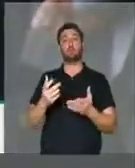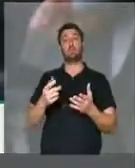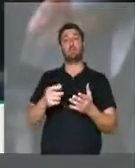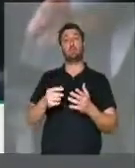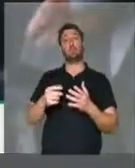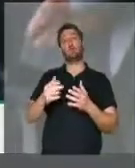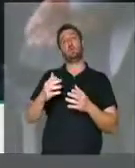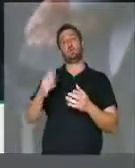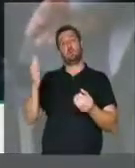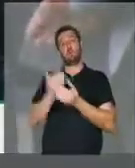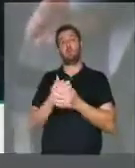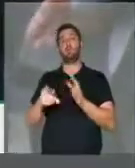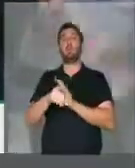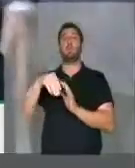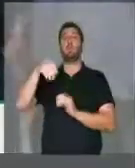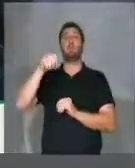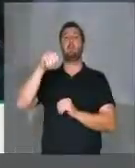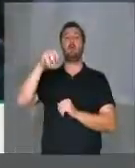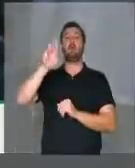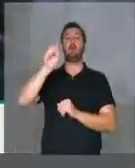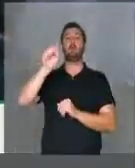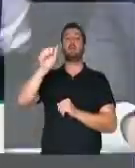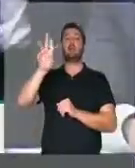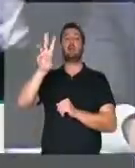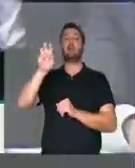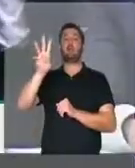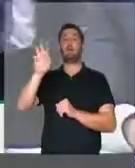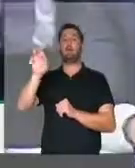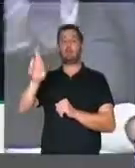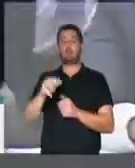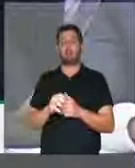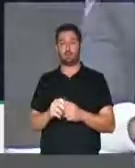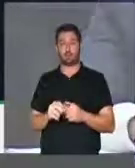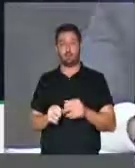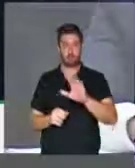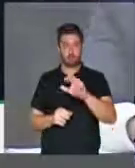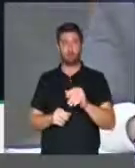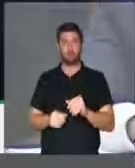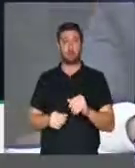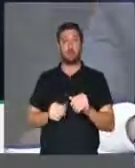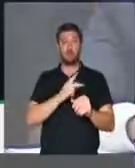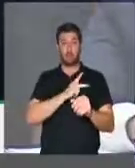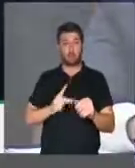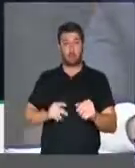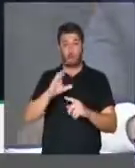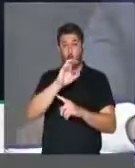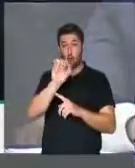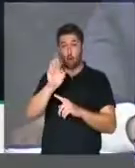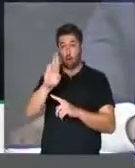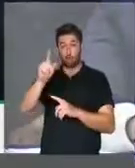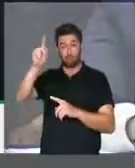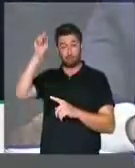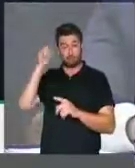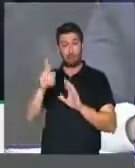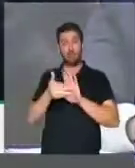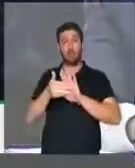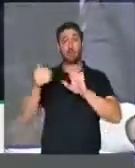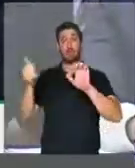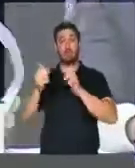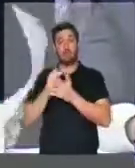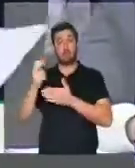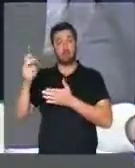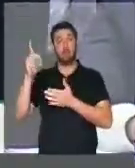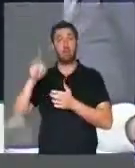favorável à ministra rosa só pra encerrar no no impeachment do presidente collor a discussão foi do parecer da comissão